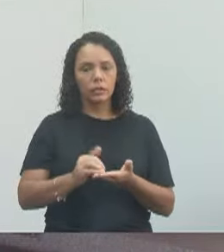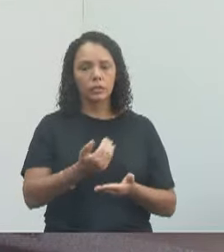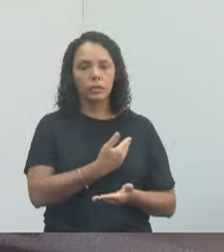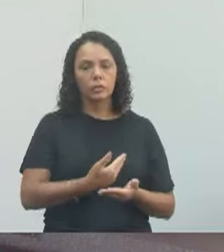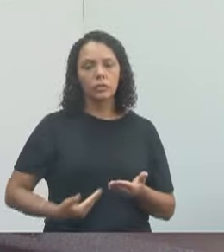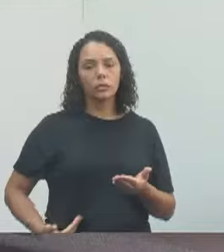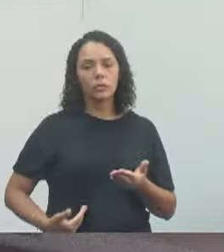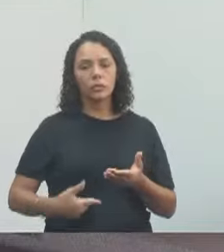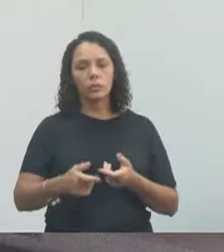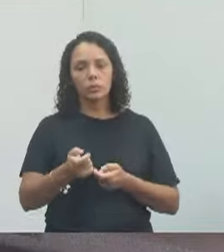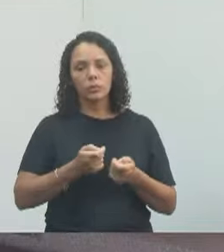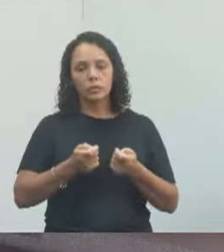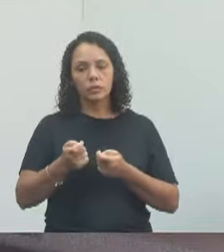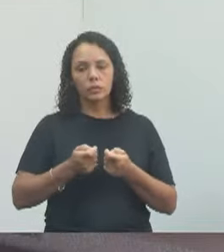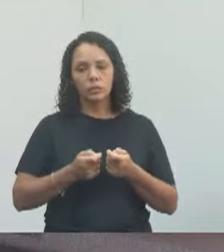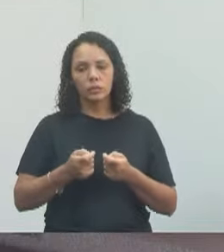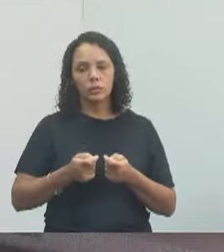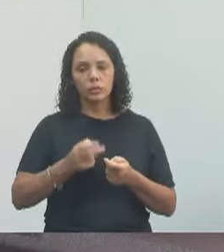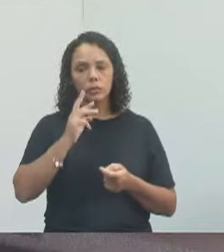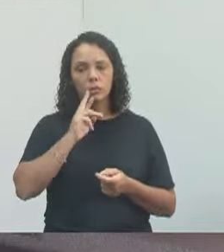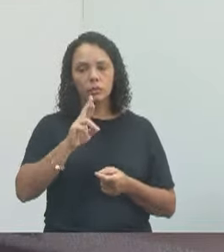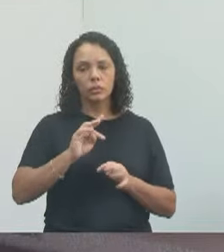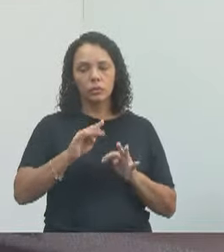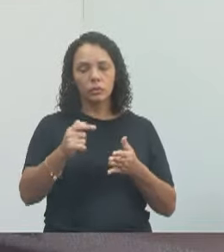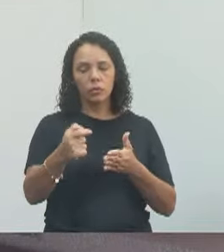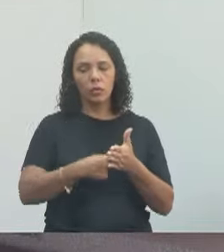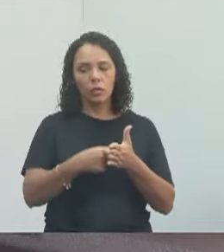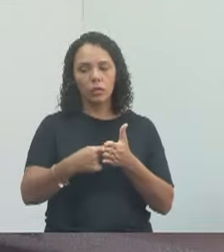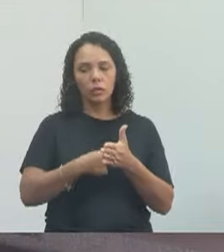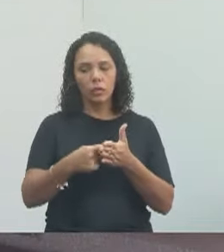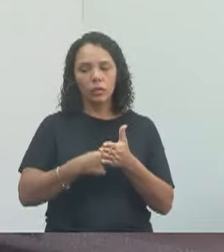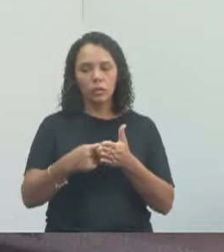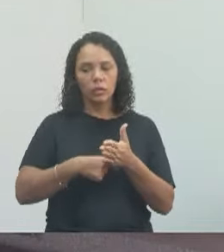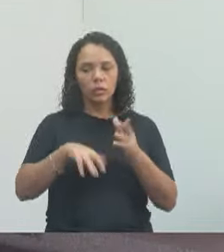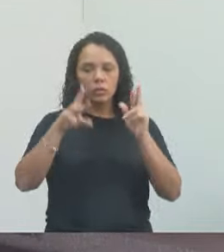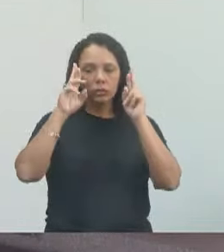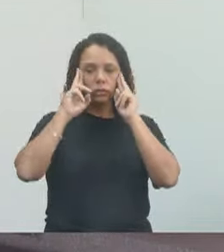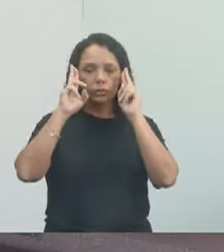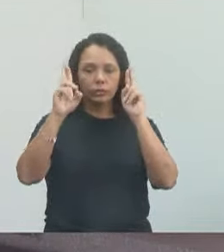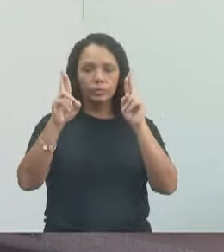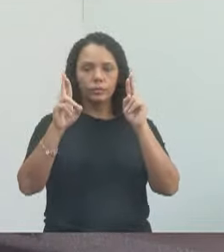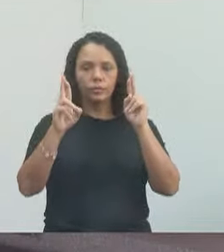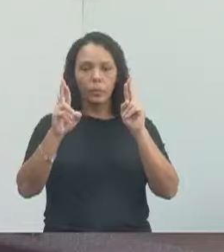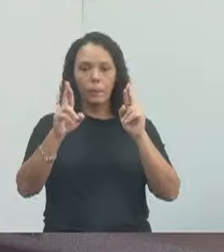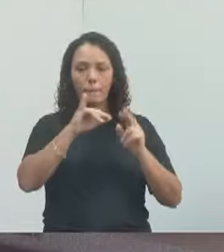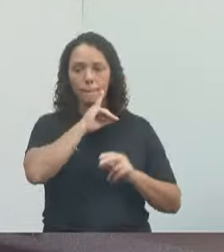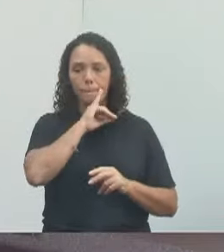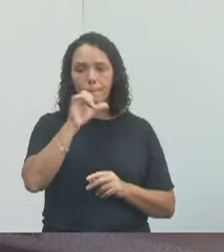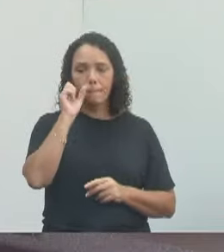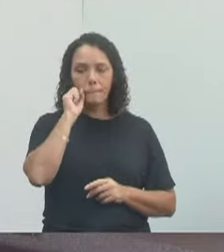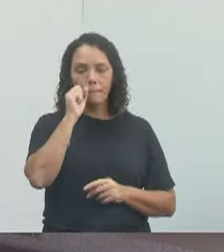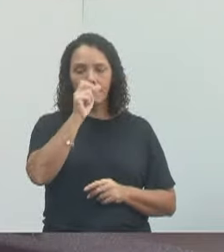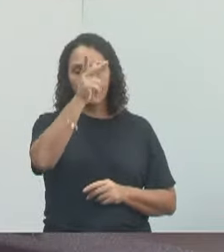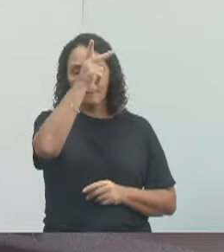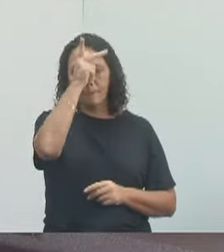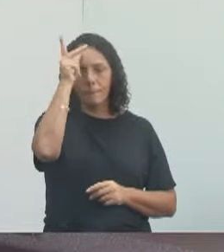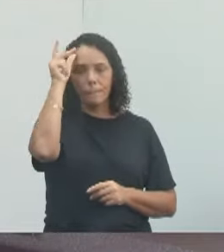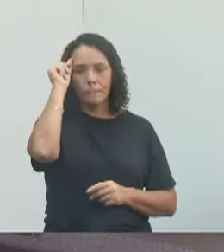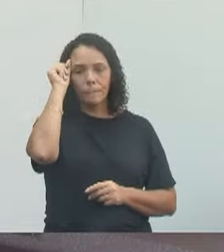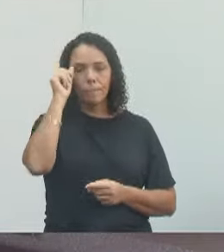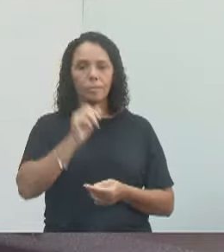planejamento a fim de responder Os questionamentos apresentados respeitosamente isir José de Santana Prefeito Municipal de